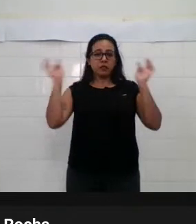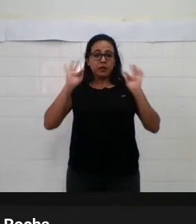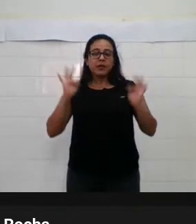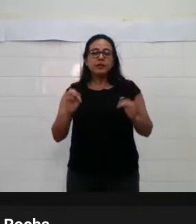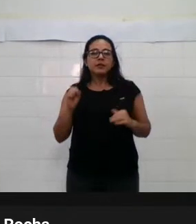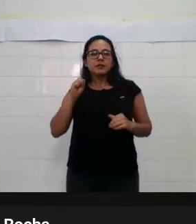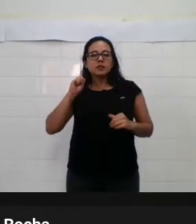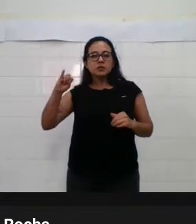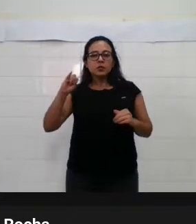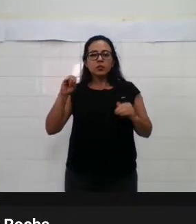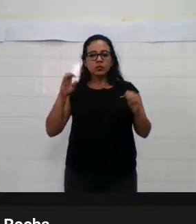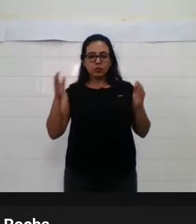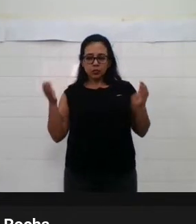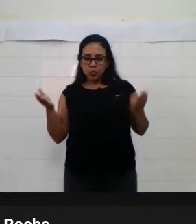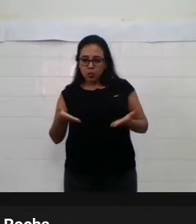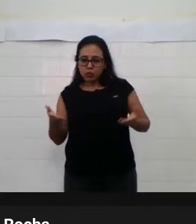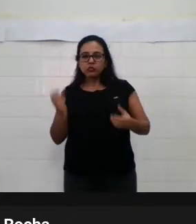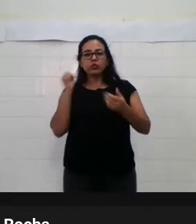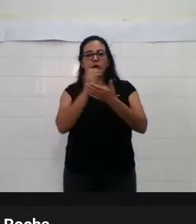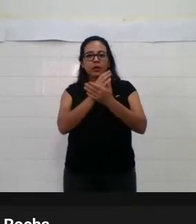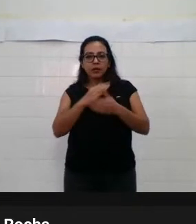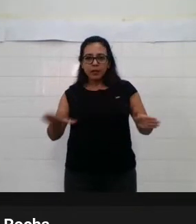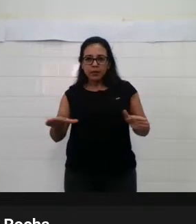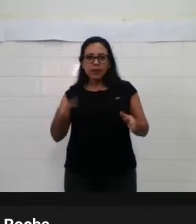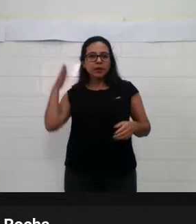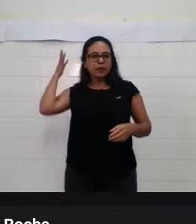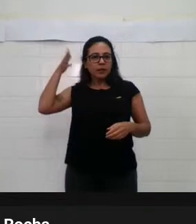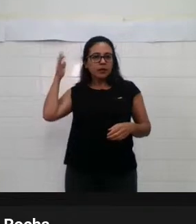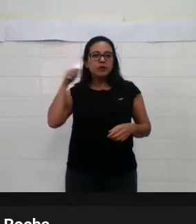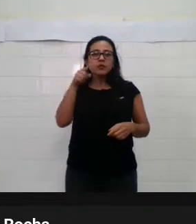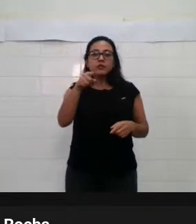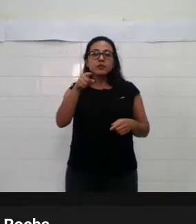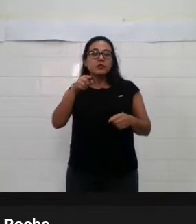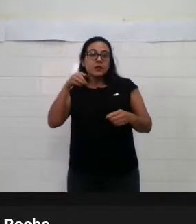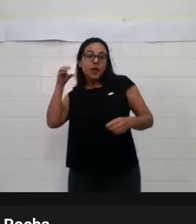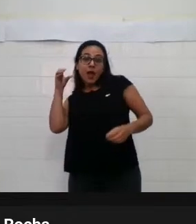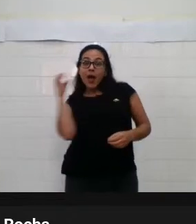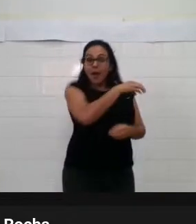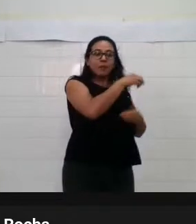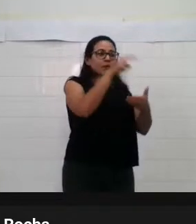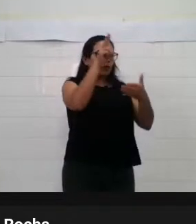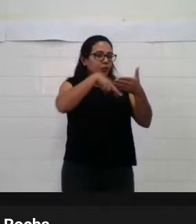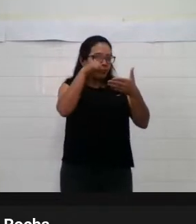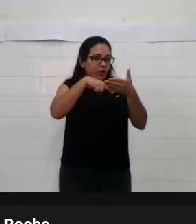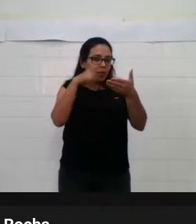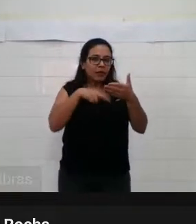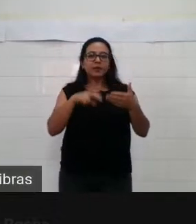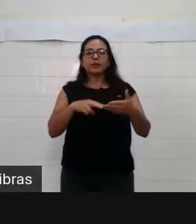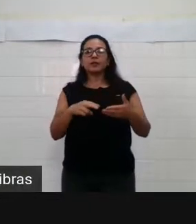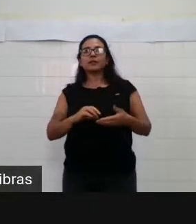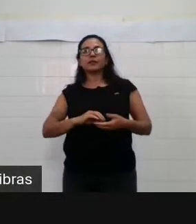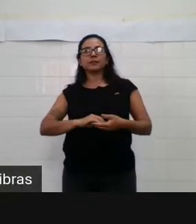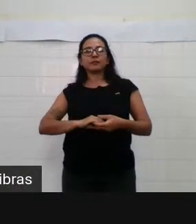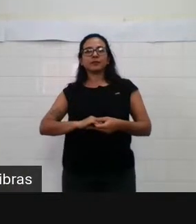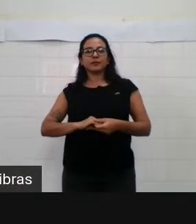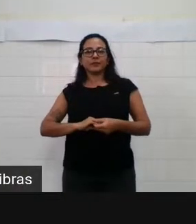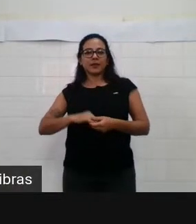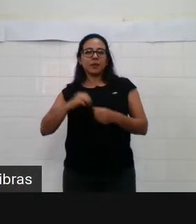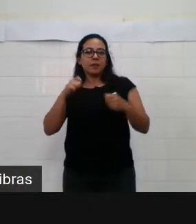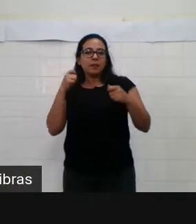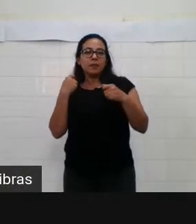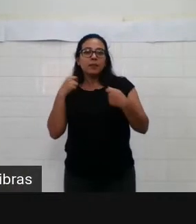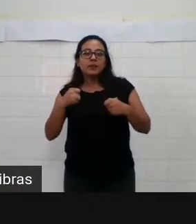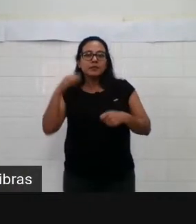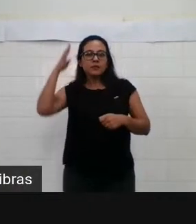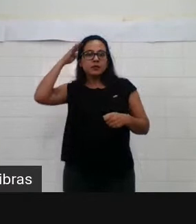quando nós terminarmos aqui, todos vocês correrem para ler Ponciá Vicêncio. Se todos vocês correrem para entender mais e